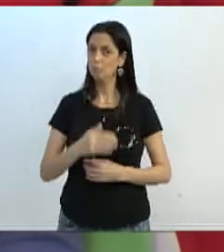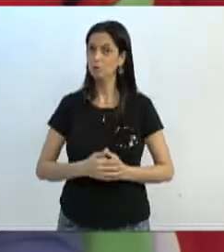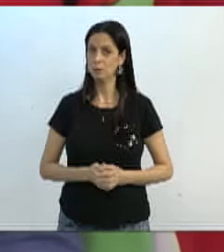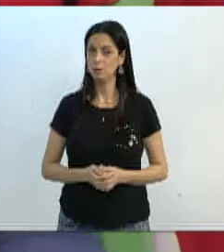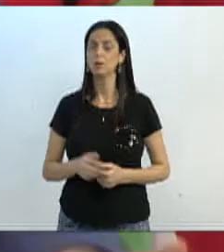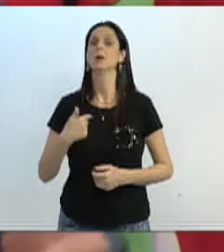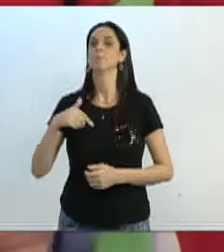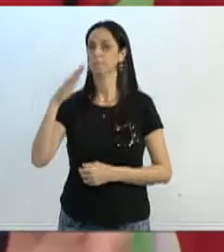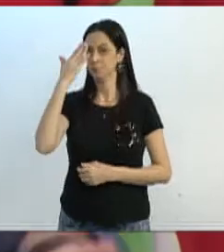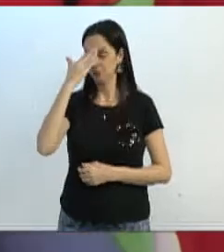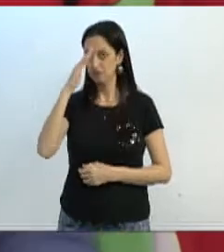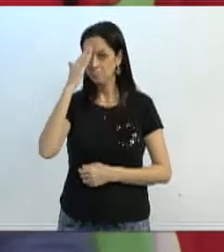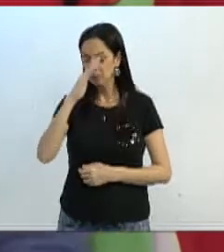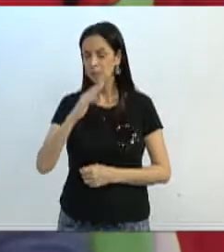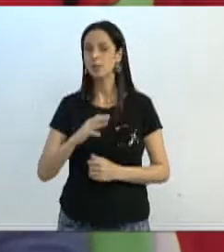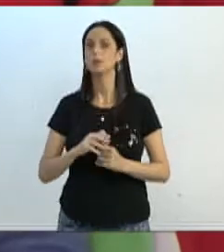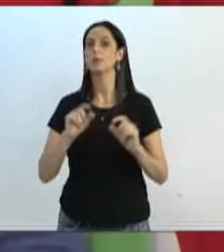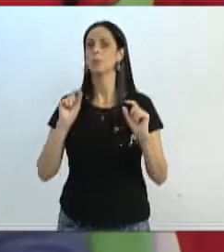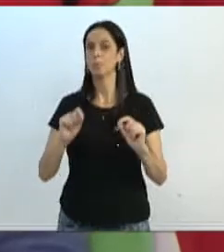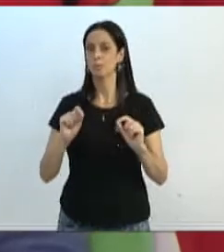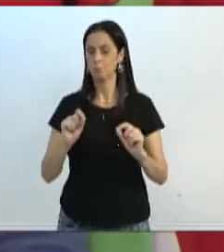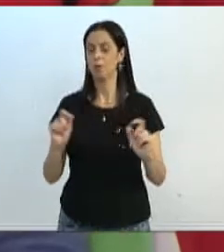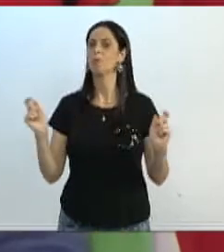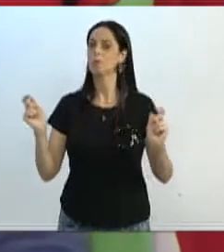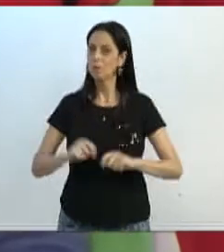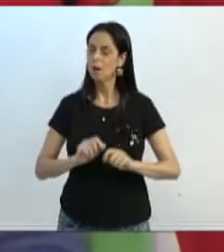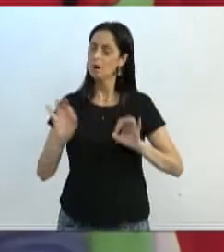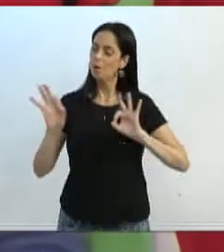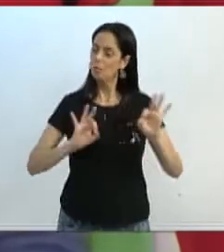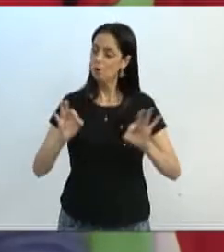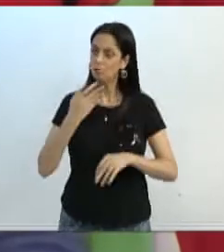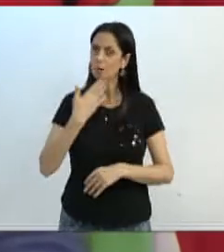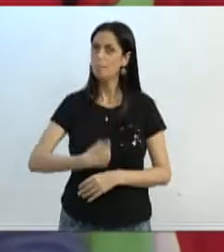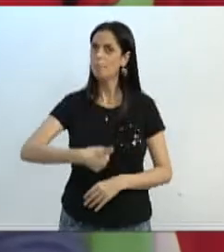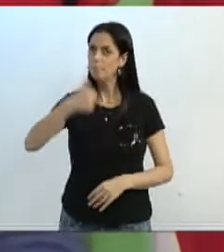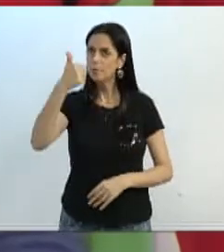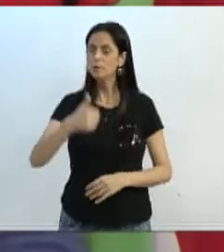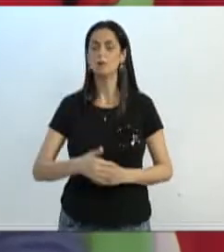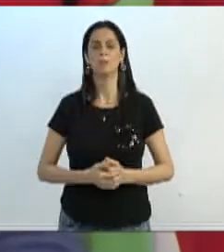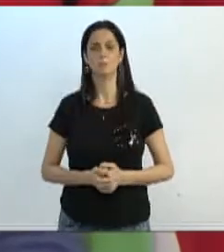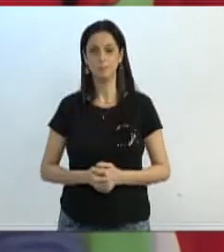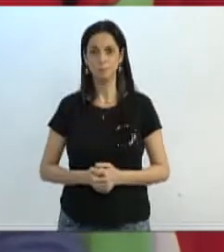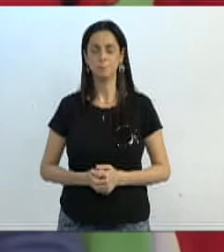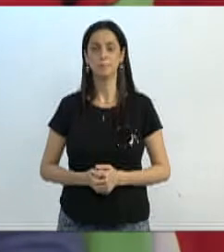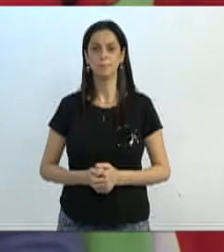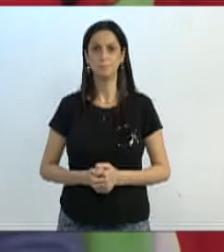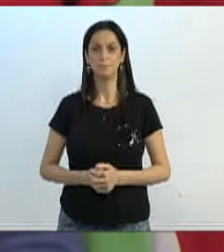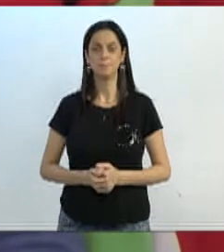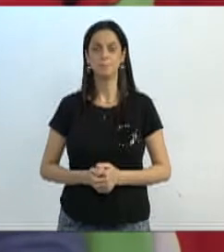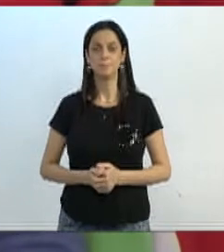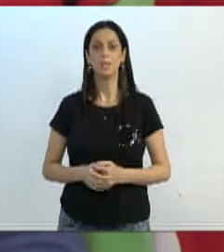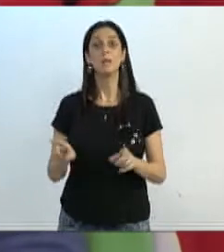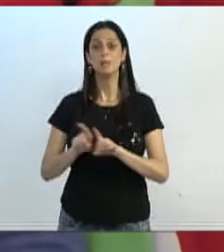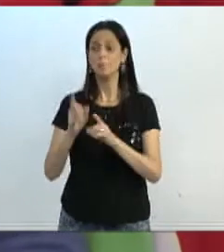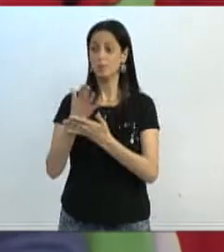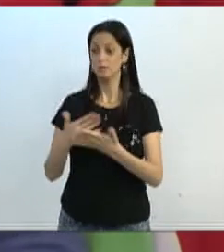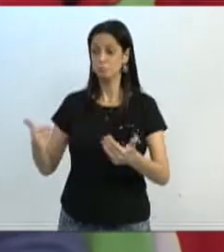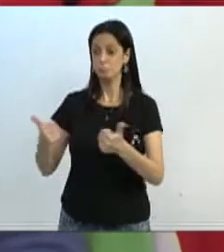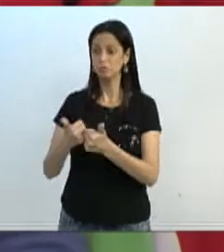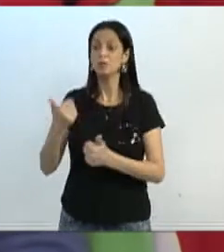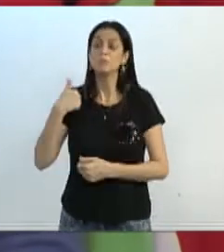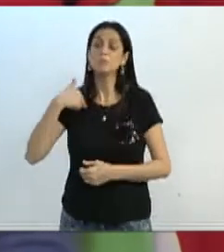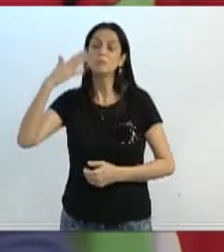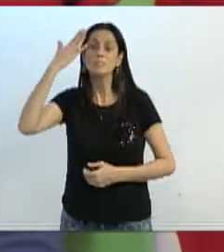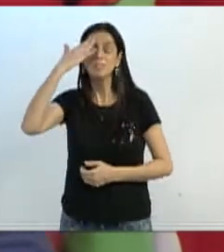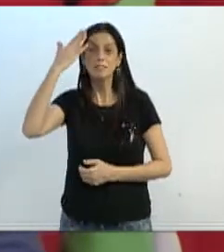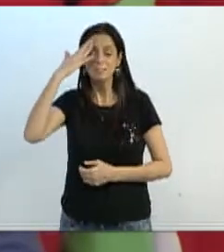a possibilidade que tem de melhorar isso, e não diferente também com relação à Vila Germânica. Entendemos que precisava,